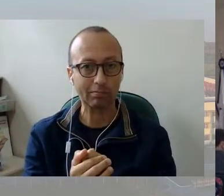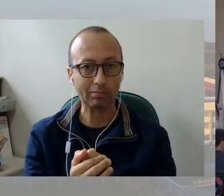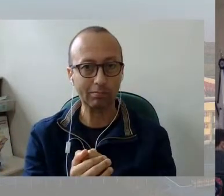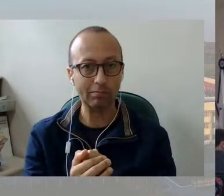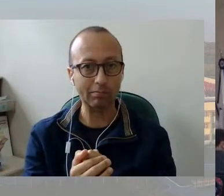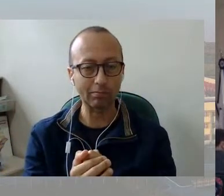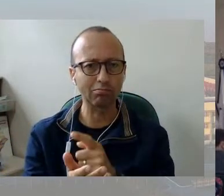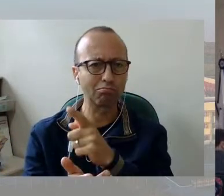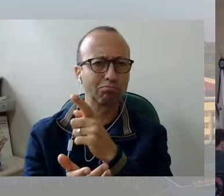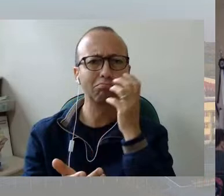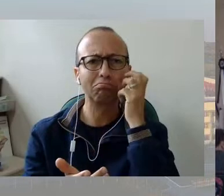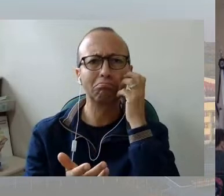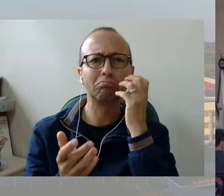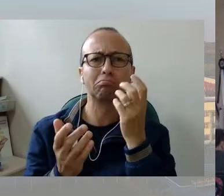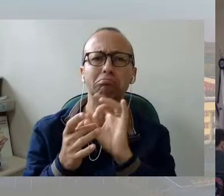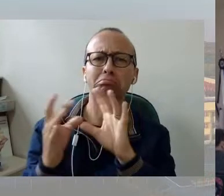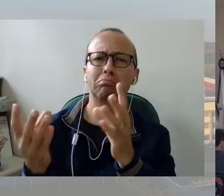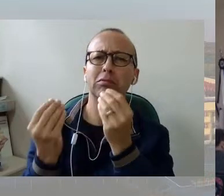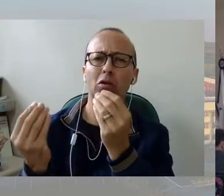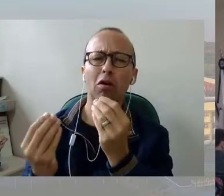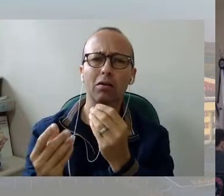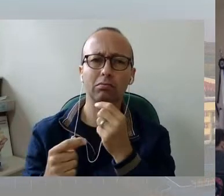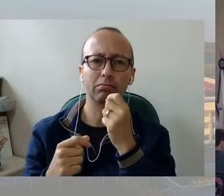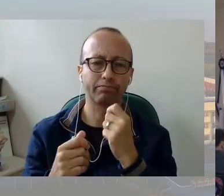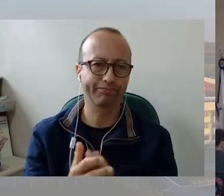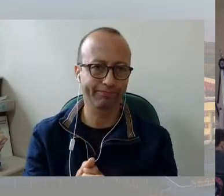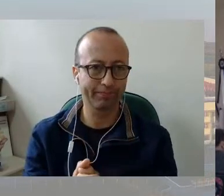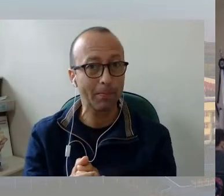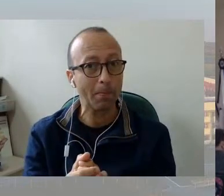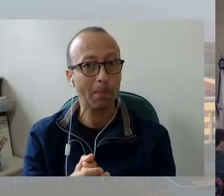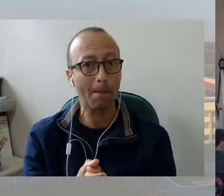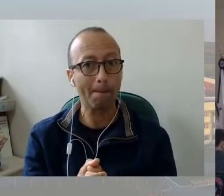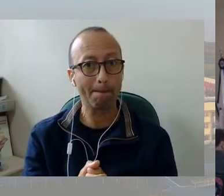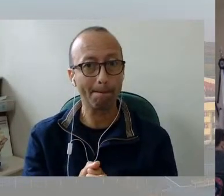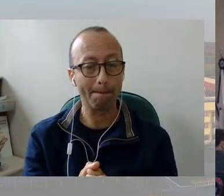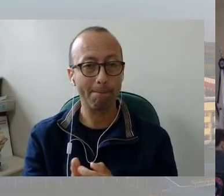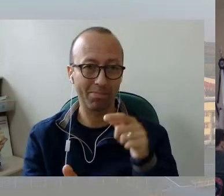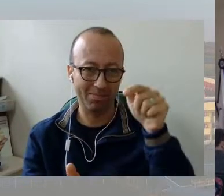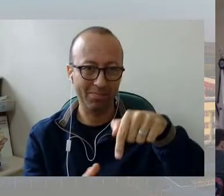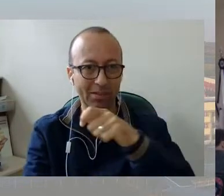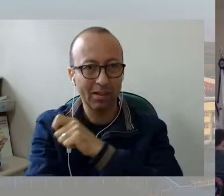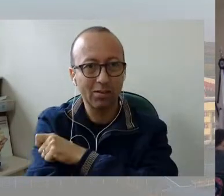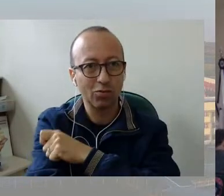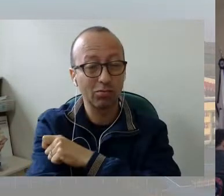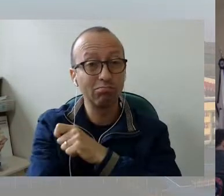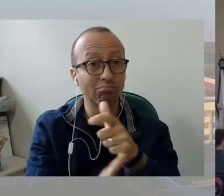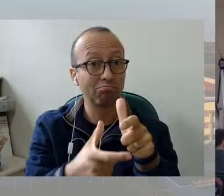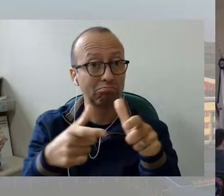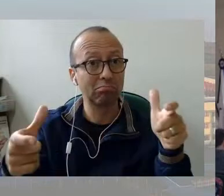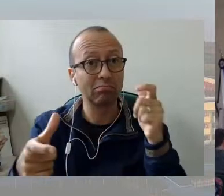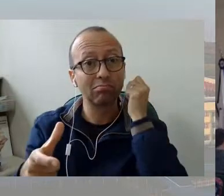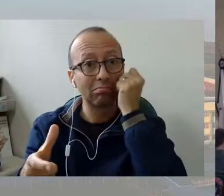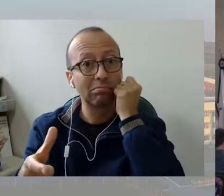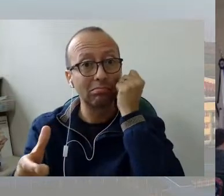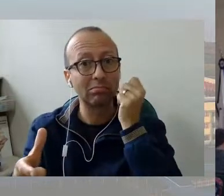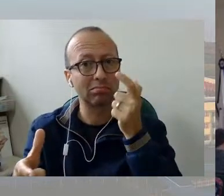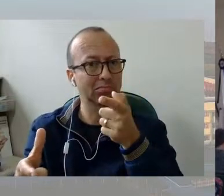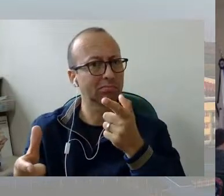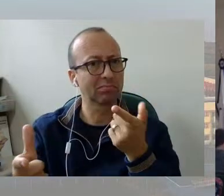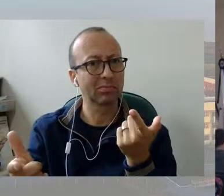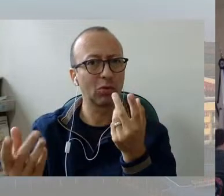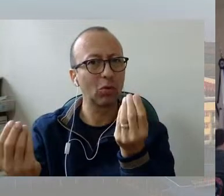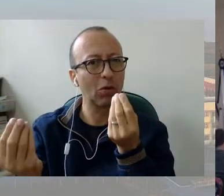que o Roberlani permitiu isso, né? O pessoal falando aqui, os estudantes, muito, a maioria negros, né? Aí o Roberlani é o quê? O capitão do